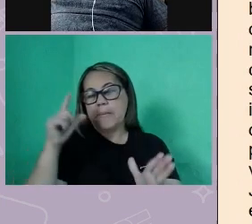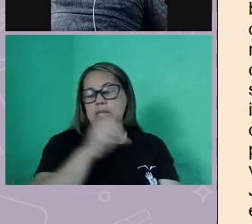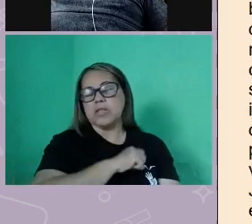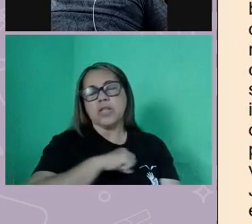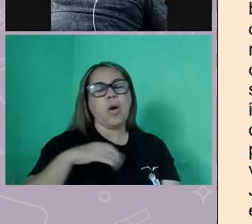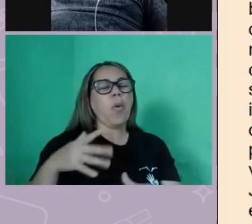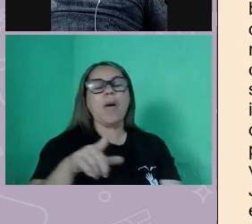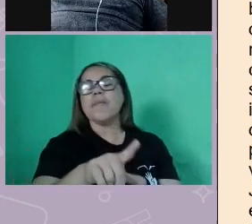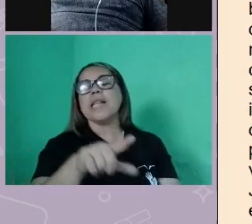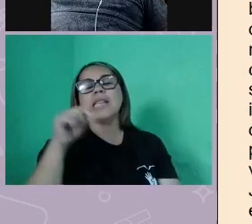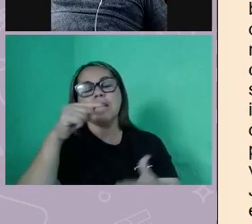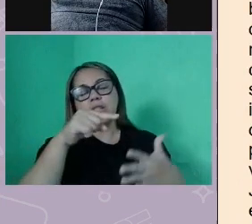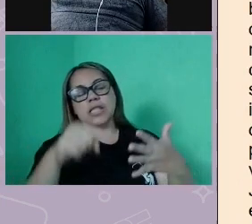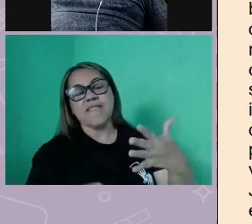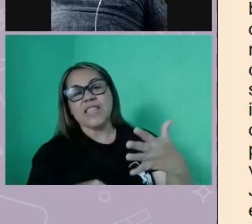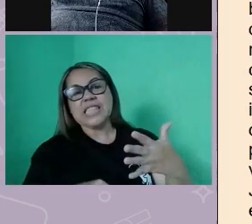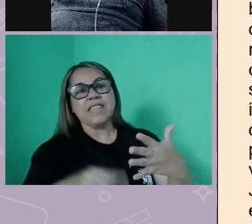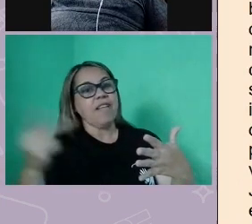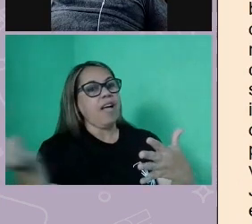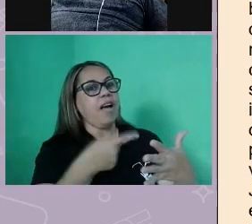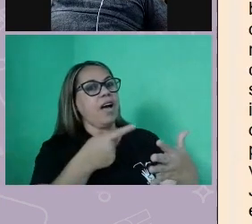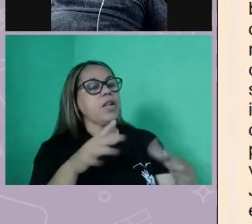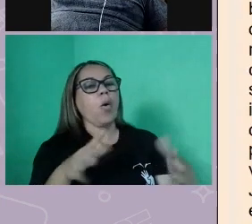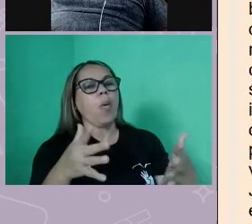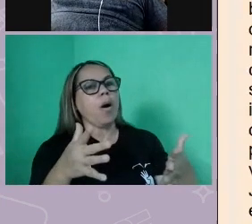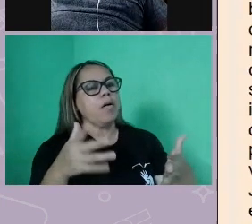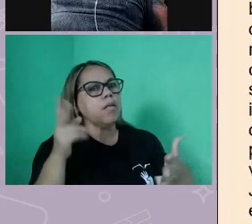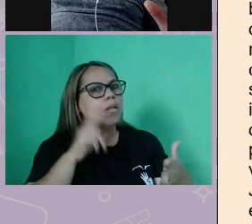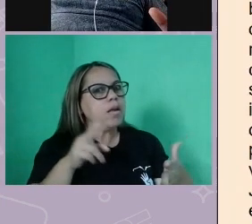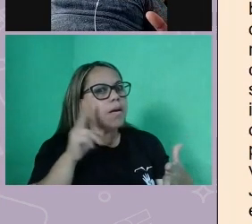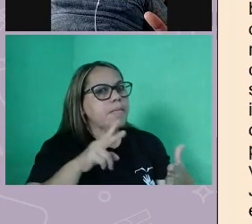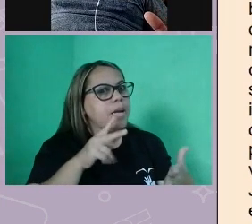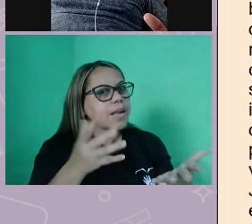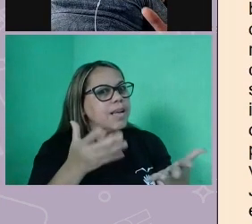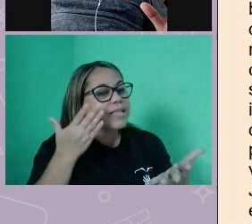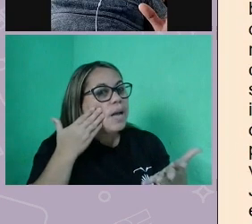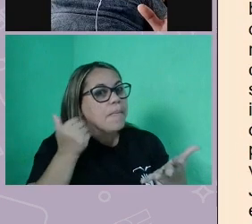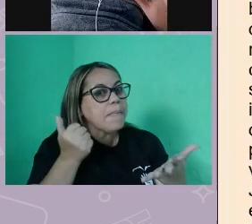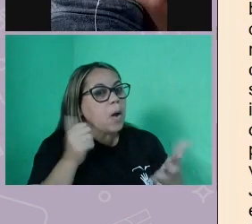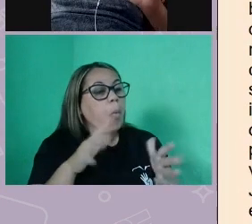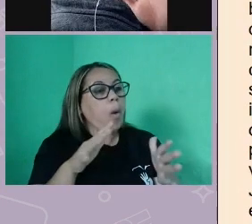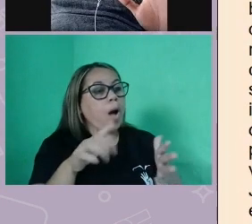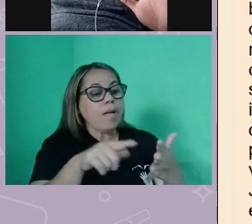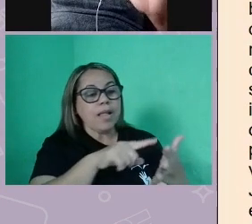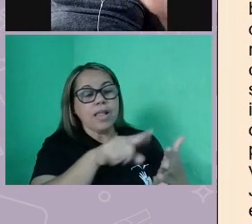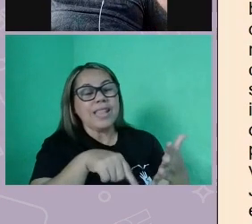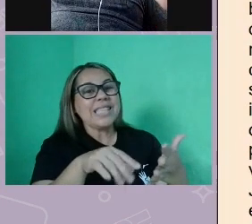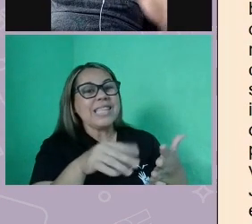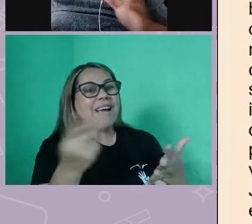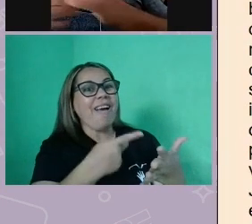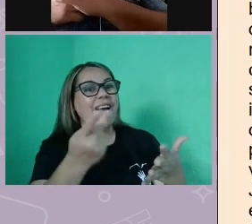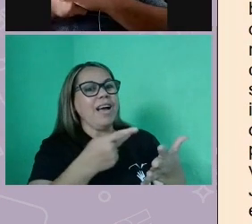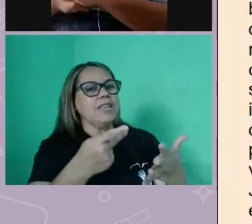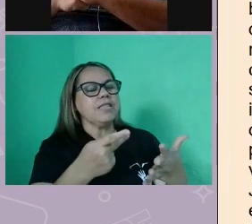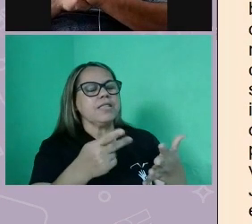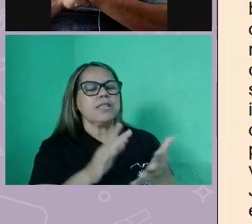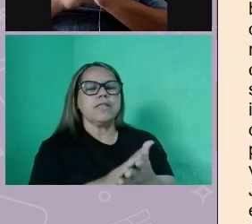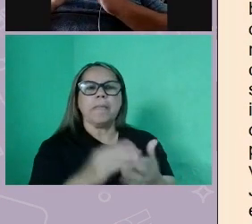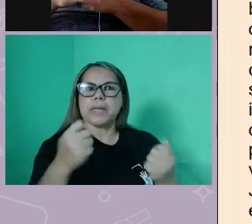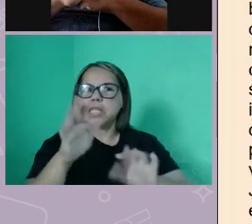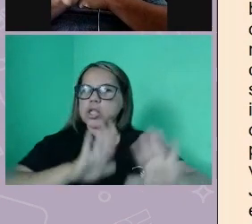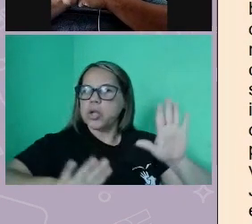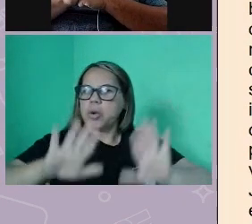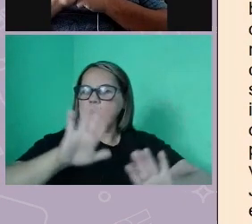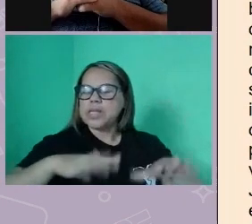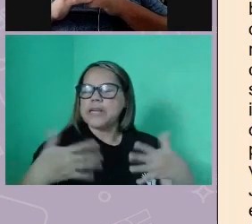alternativa incorreta vejam lembrando ele quer errada tem que ter cuidado vejam essa questão